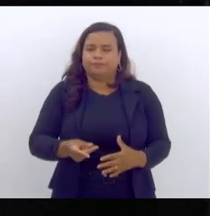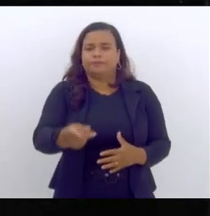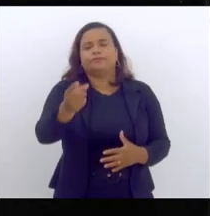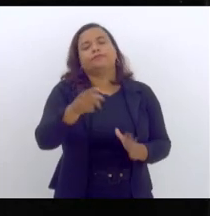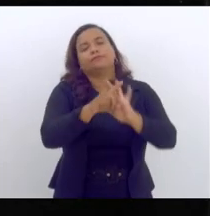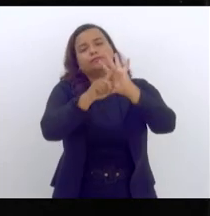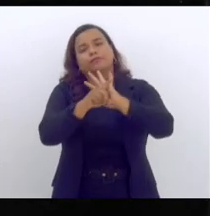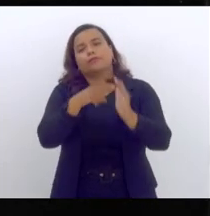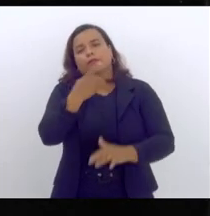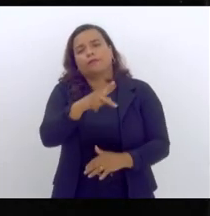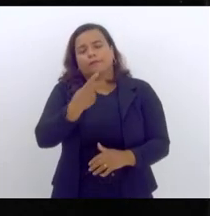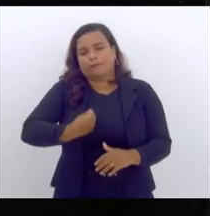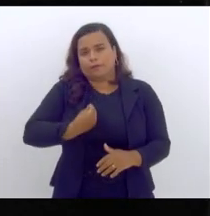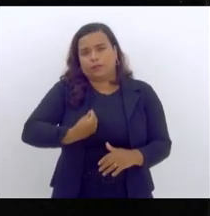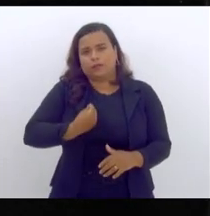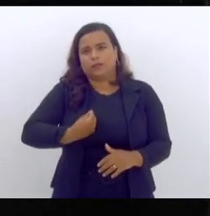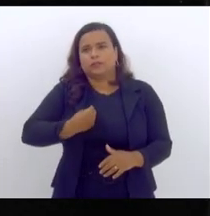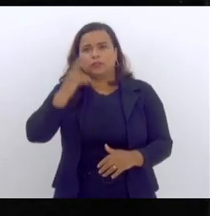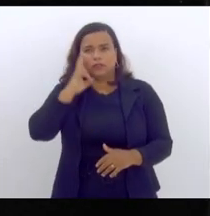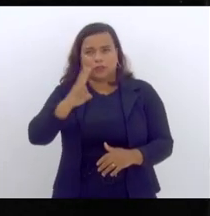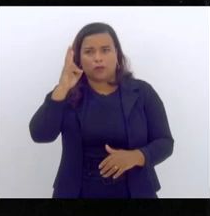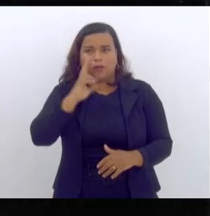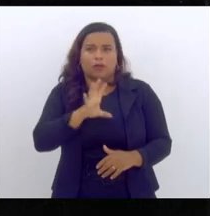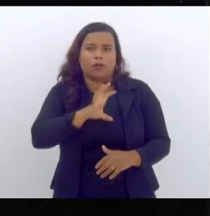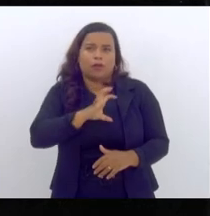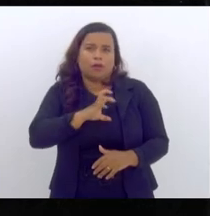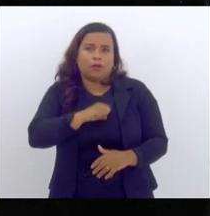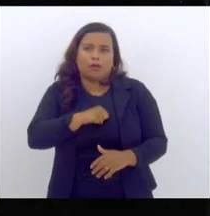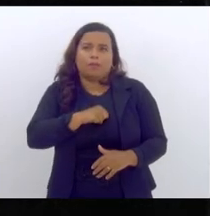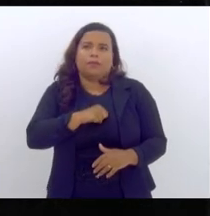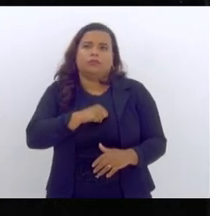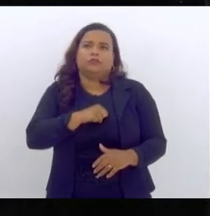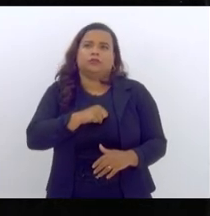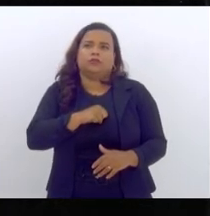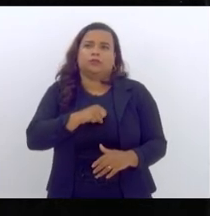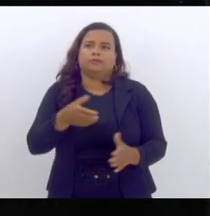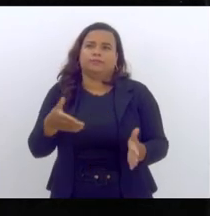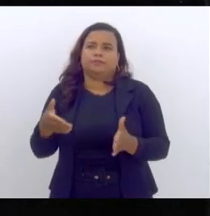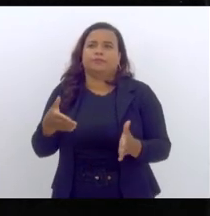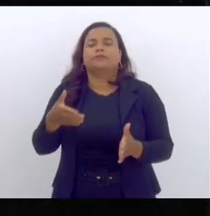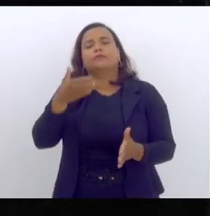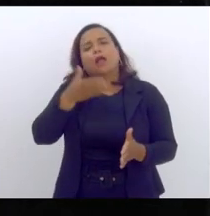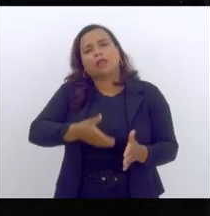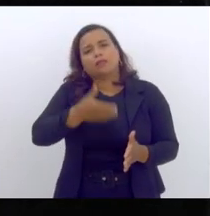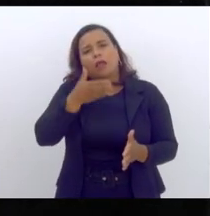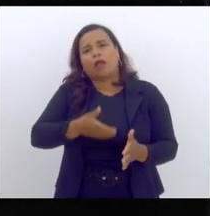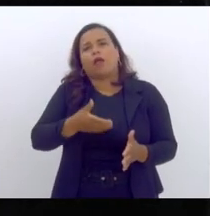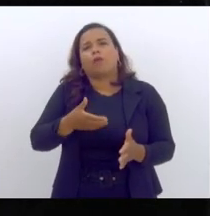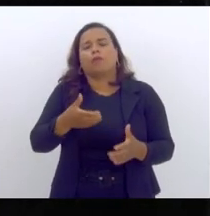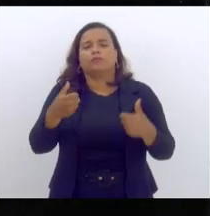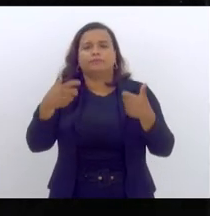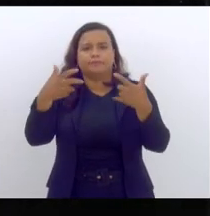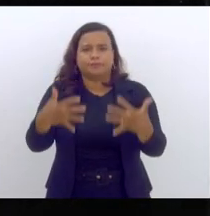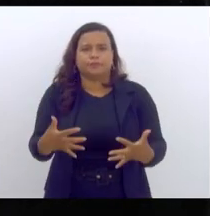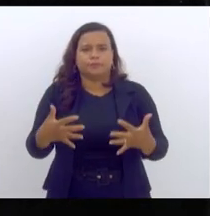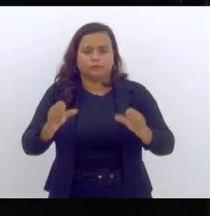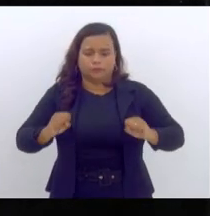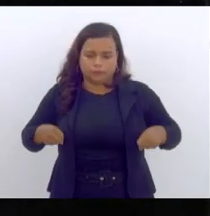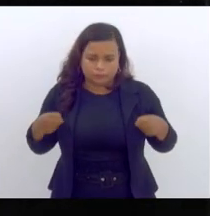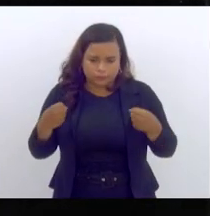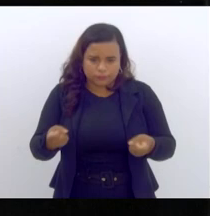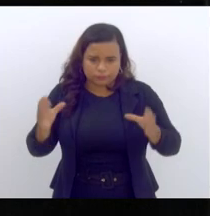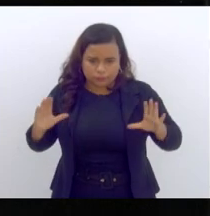Nogueira de Aquino Santos uma apaixonada pelo seu Torrão natal constata se sua dedicação a